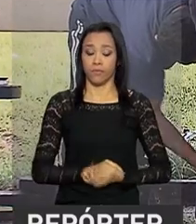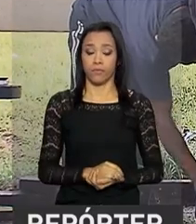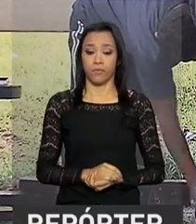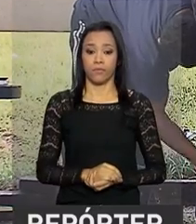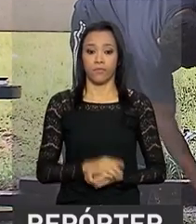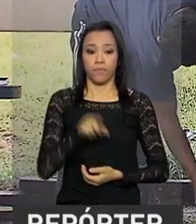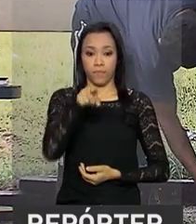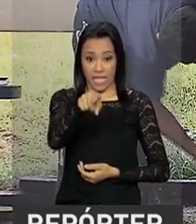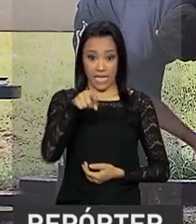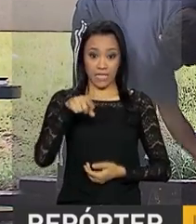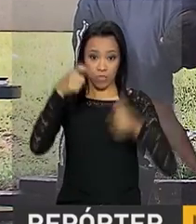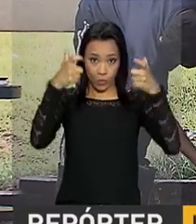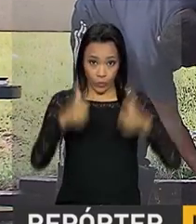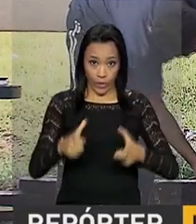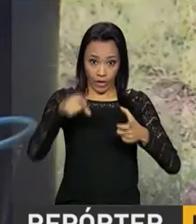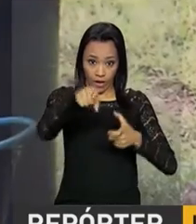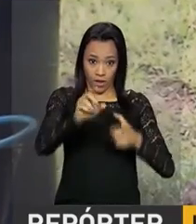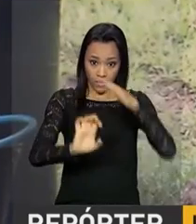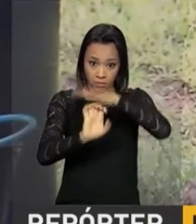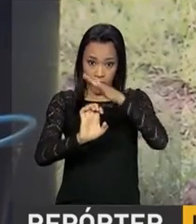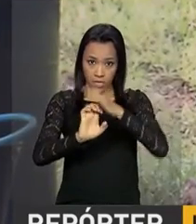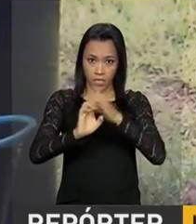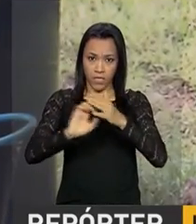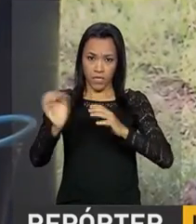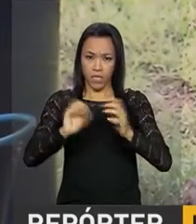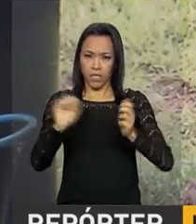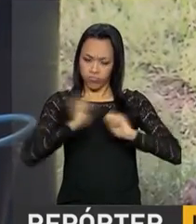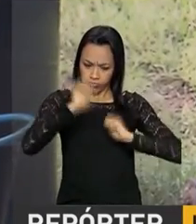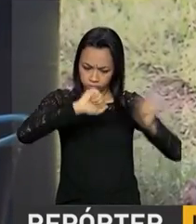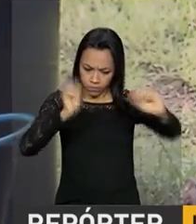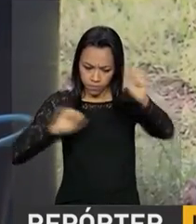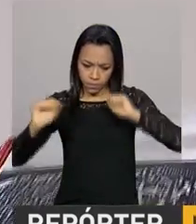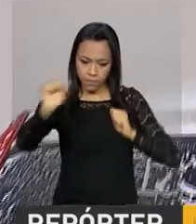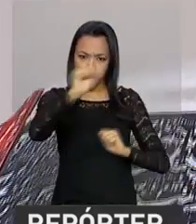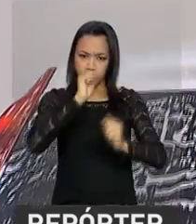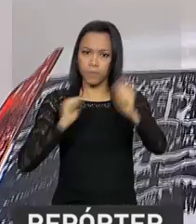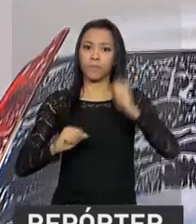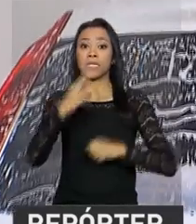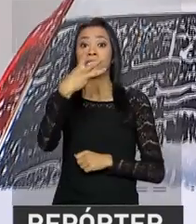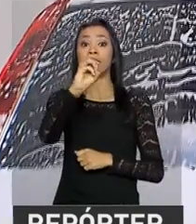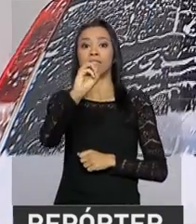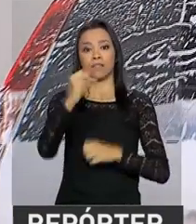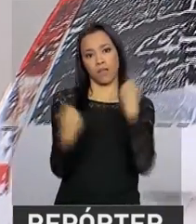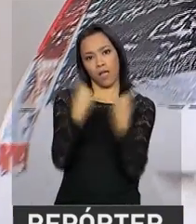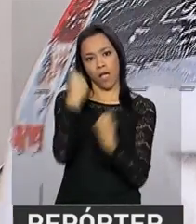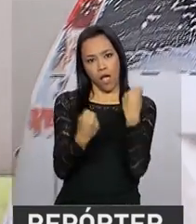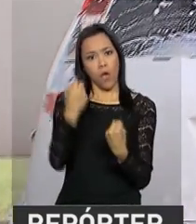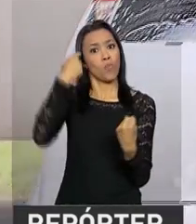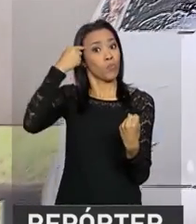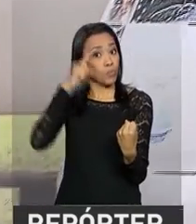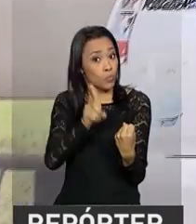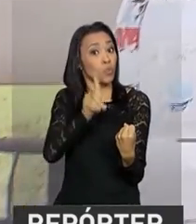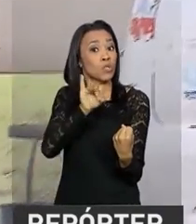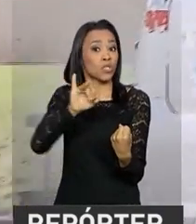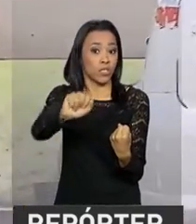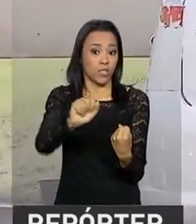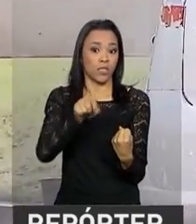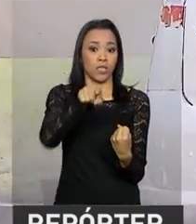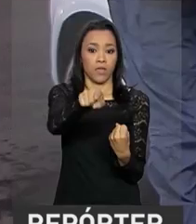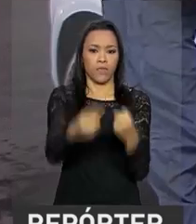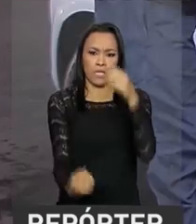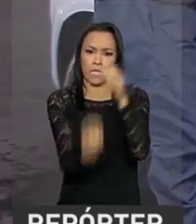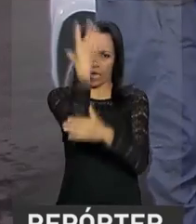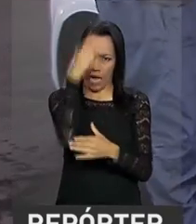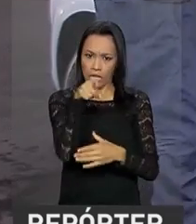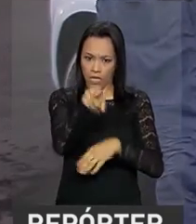neste lavar kart brasília seis funcionários fazem a limpeza de 30 veículos por dia em média desde que foi